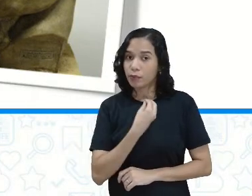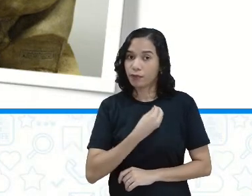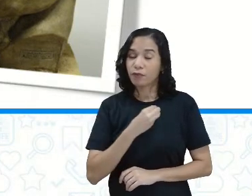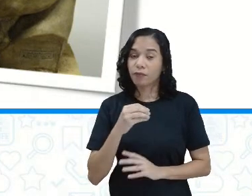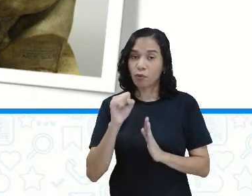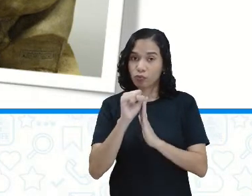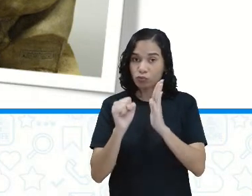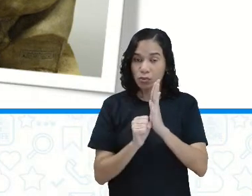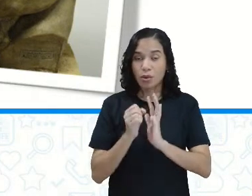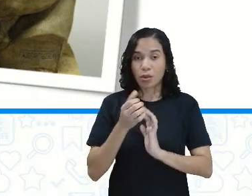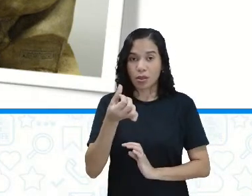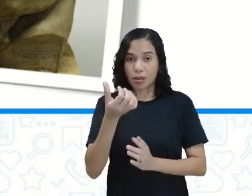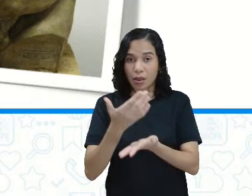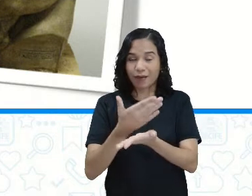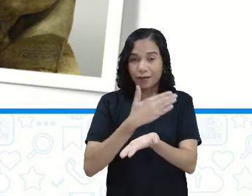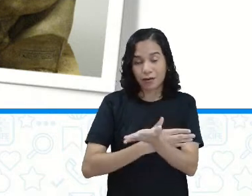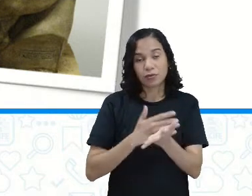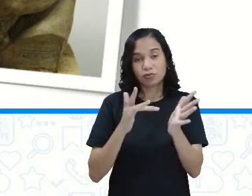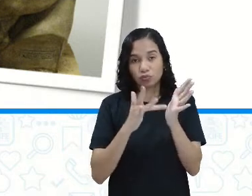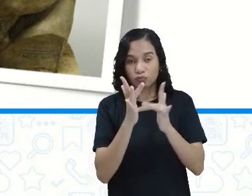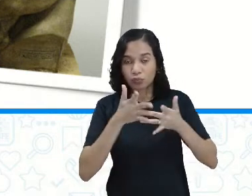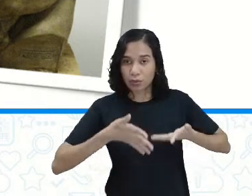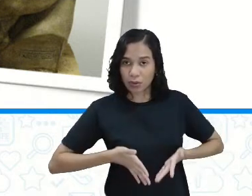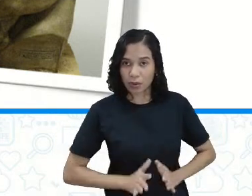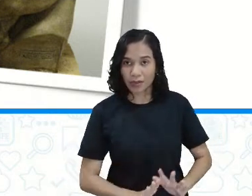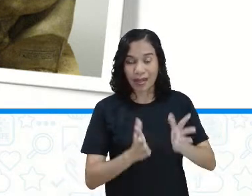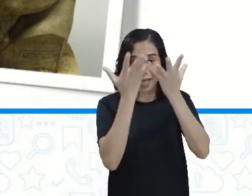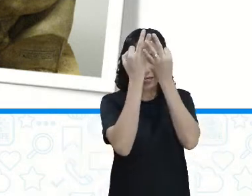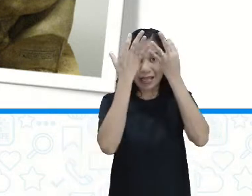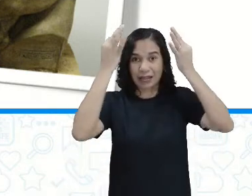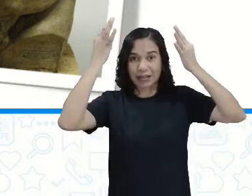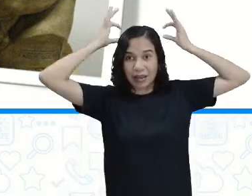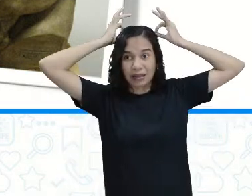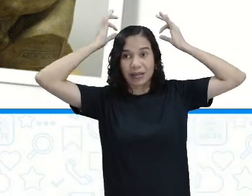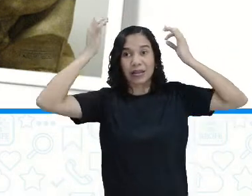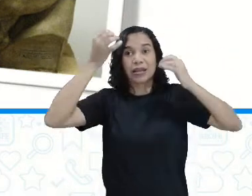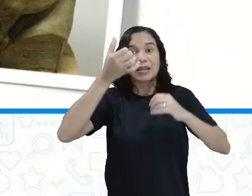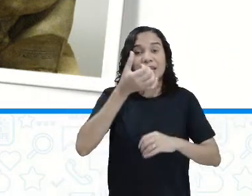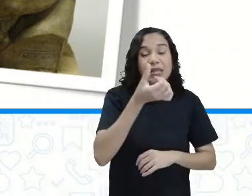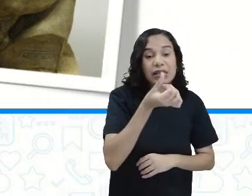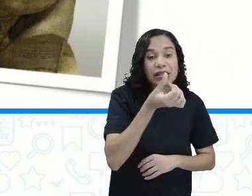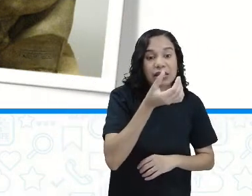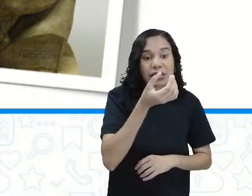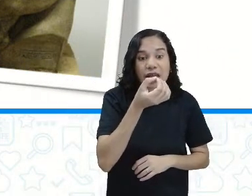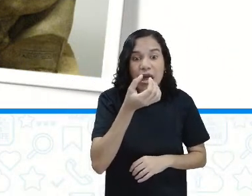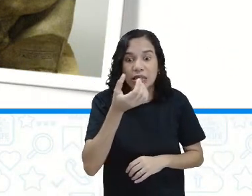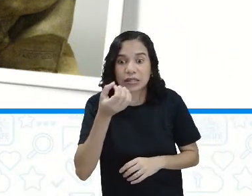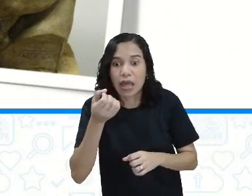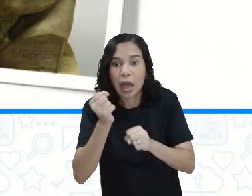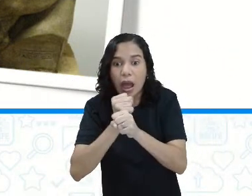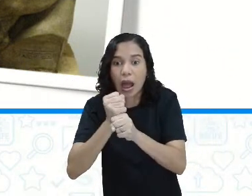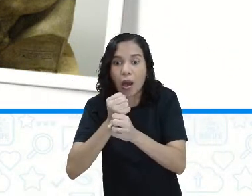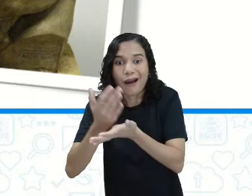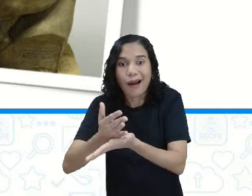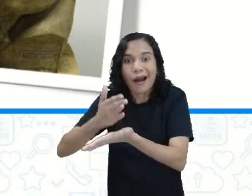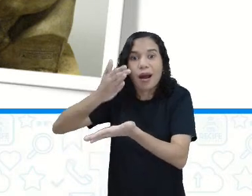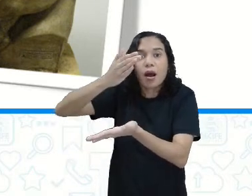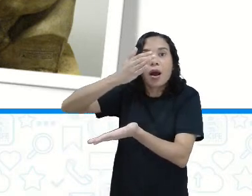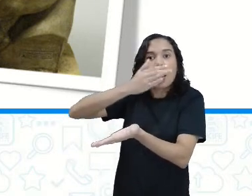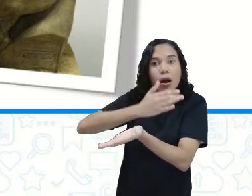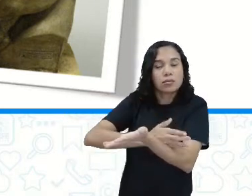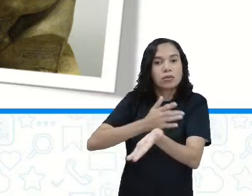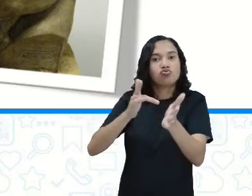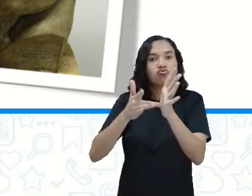a.C., na Grécia Antiga. Ou seja, ele viveu há 600 anos antes do nascimento de Cristo. Olha